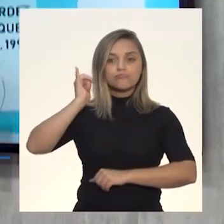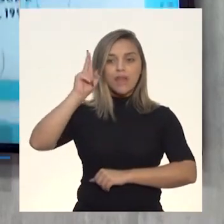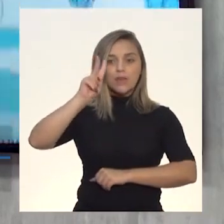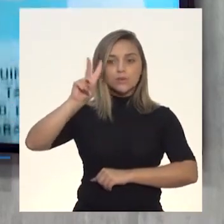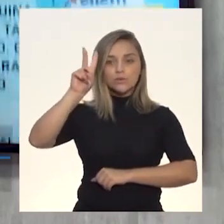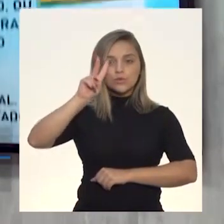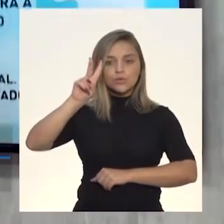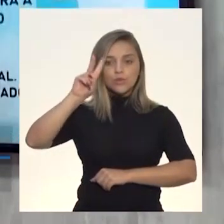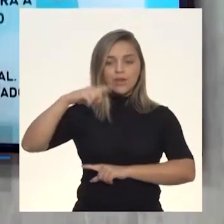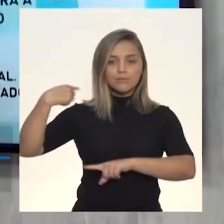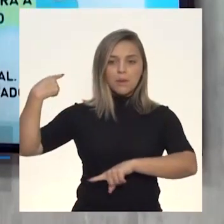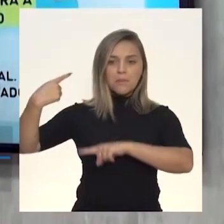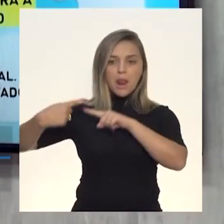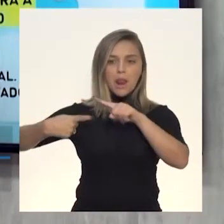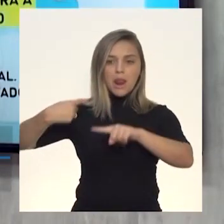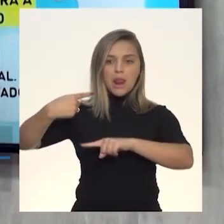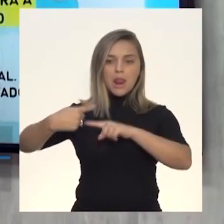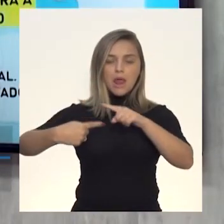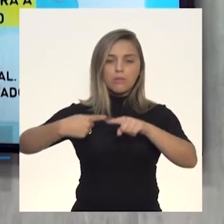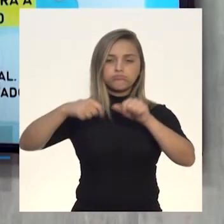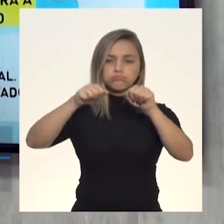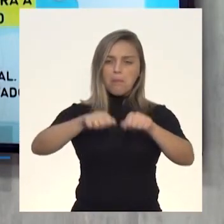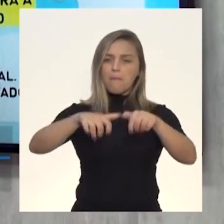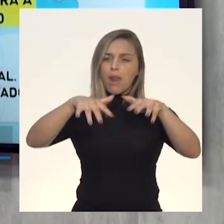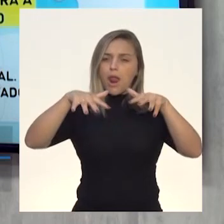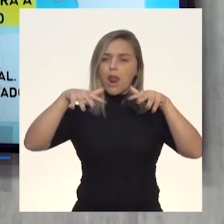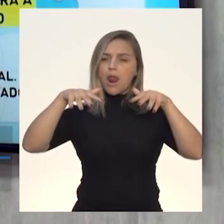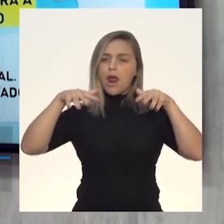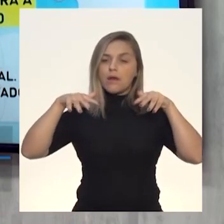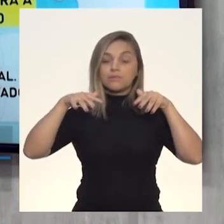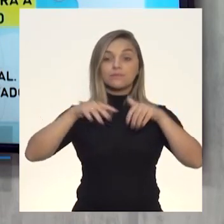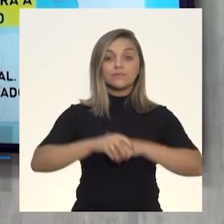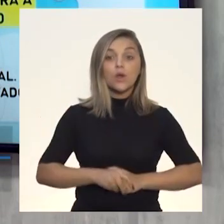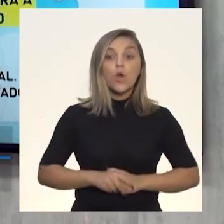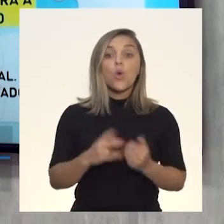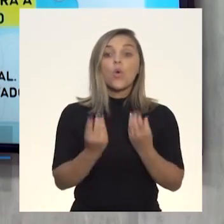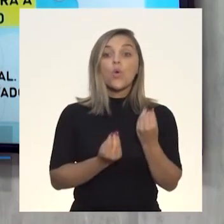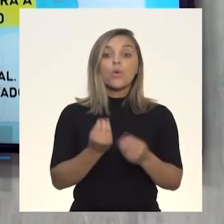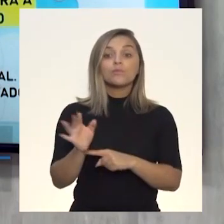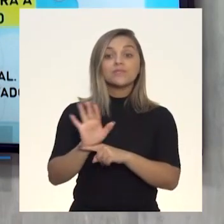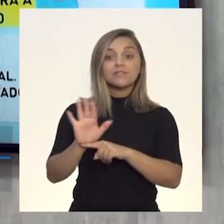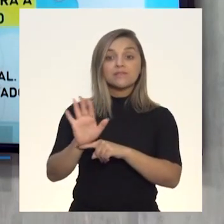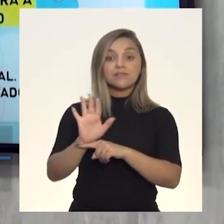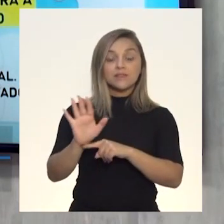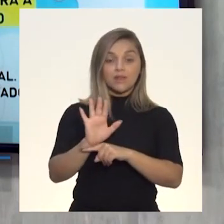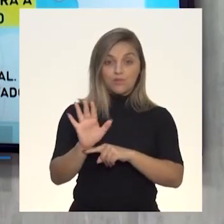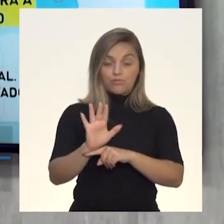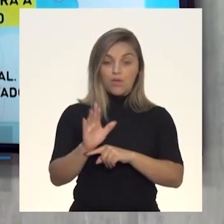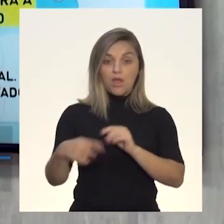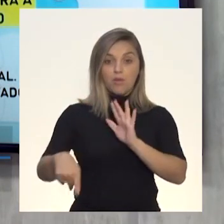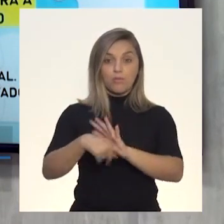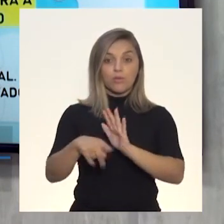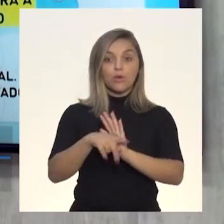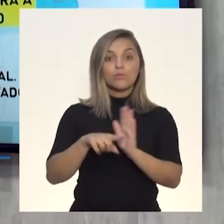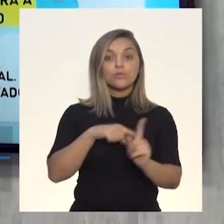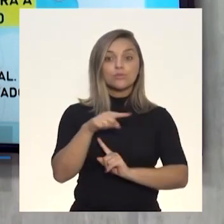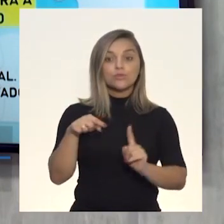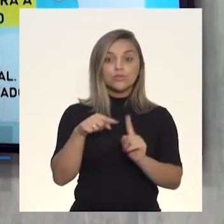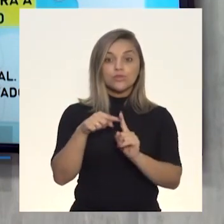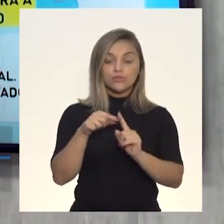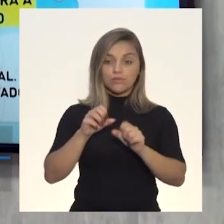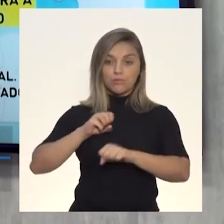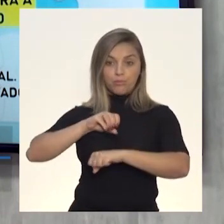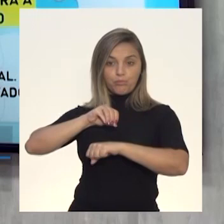em geração, o que ele fala aqui? Ó, o cinema seria um meio de transpor para a tela